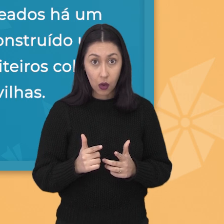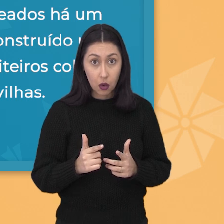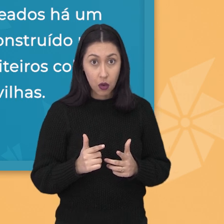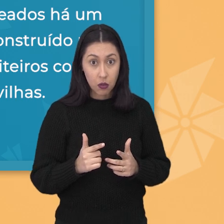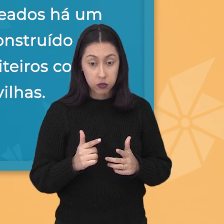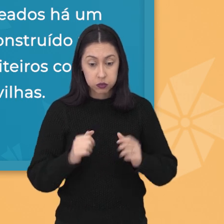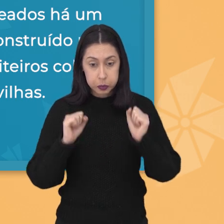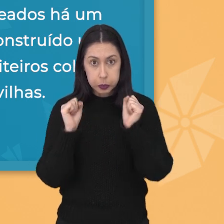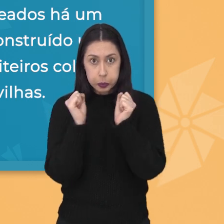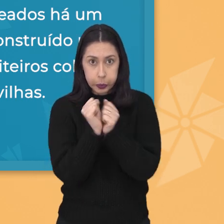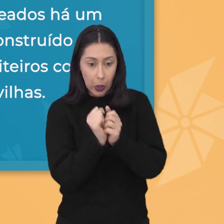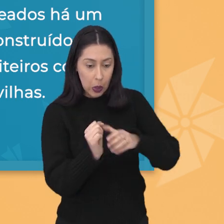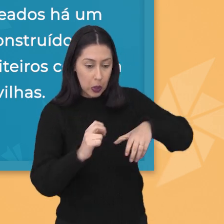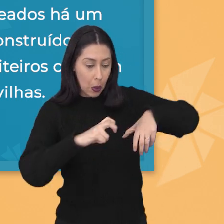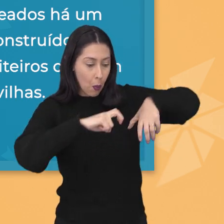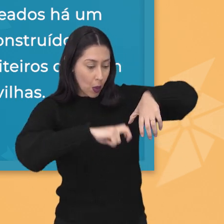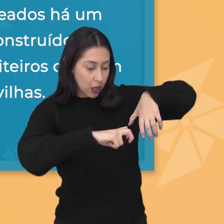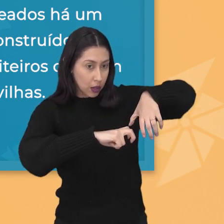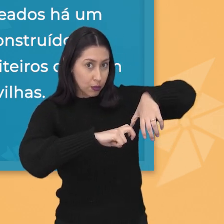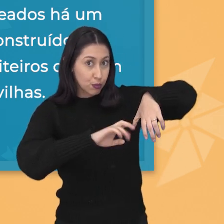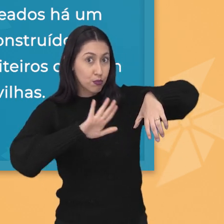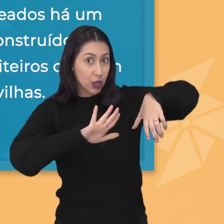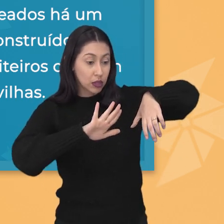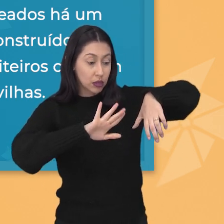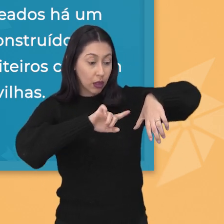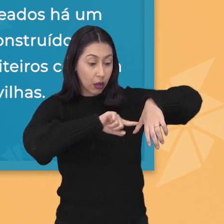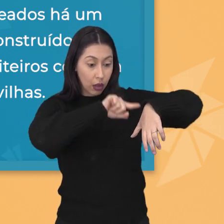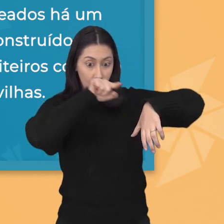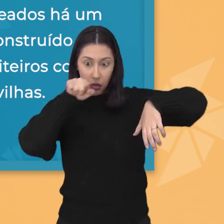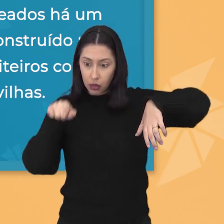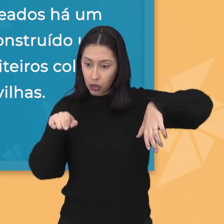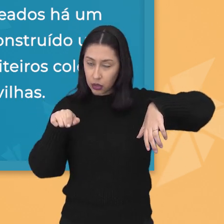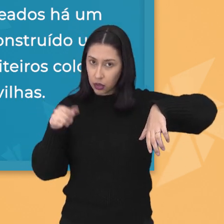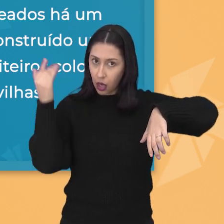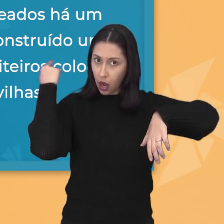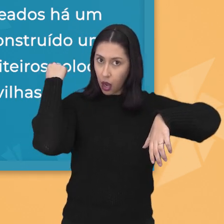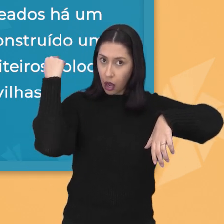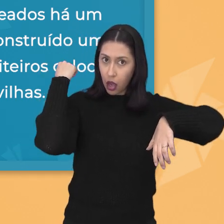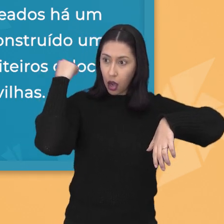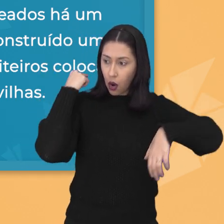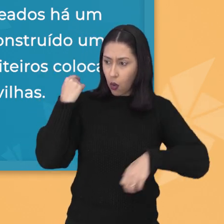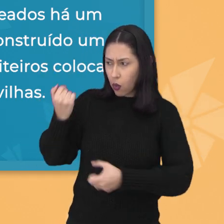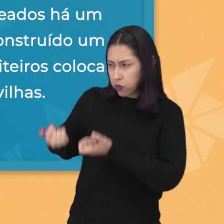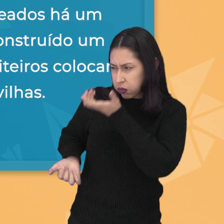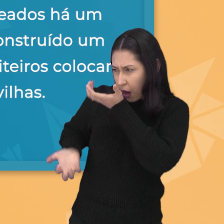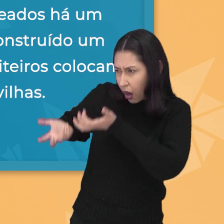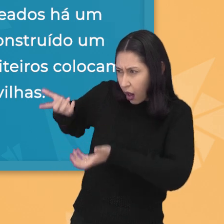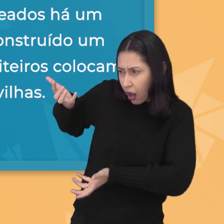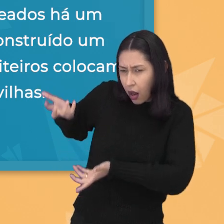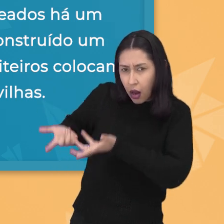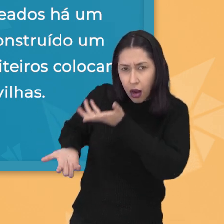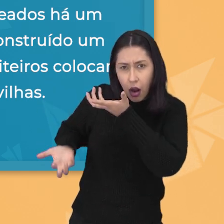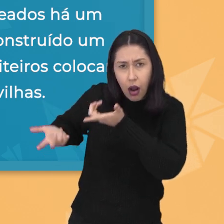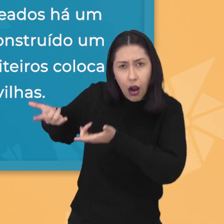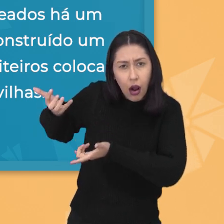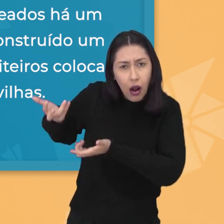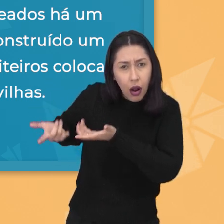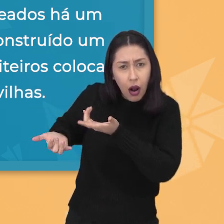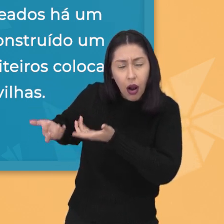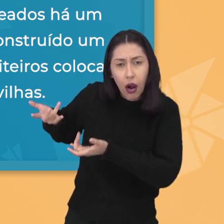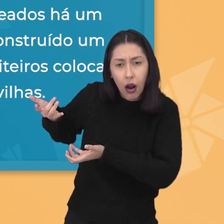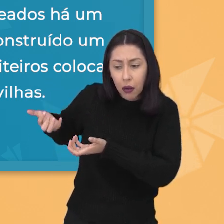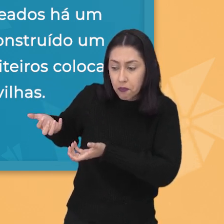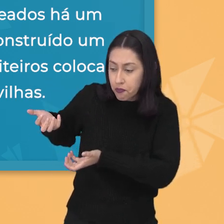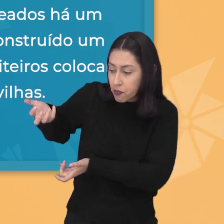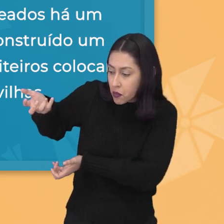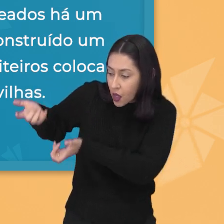num plano superior, arde um fogo a certa distância, e entre o fogo e os